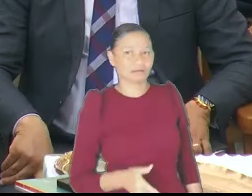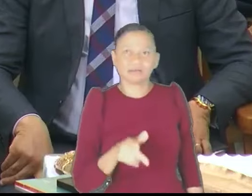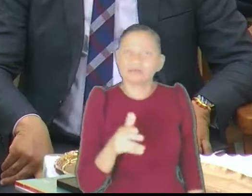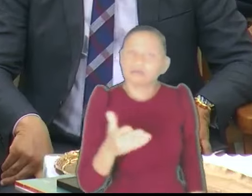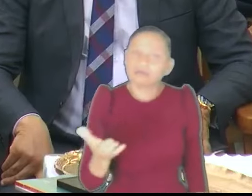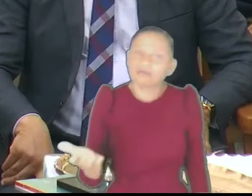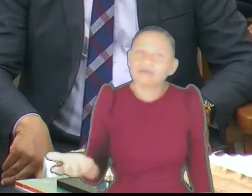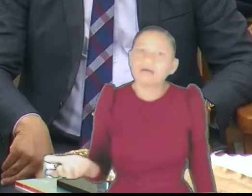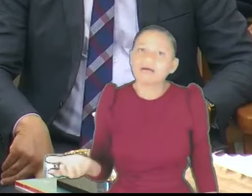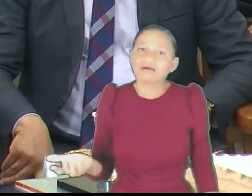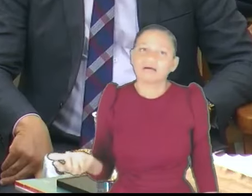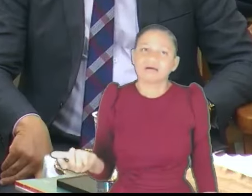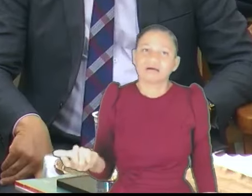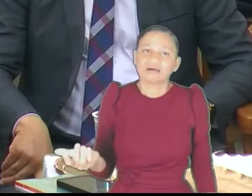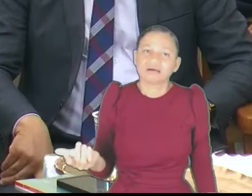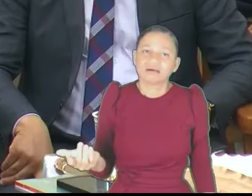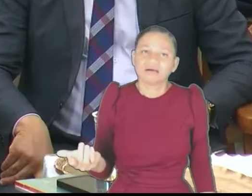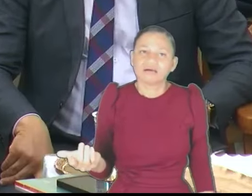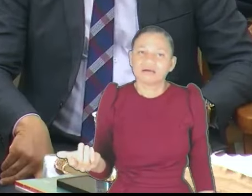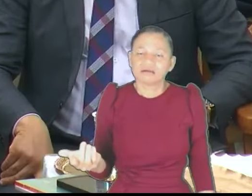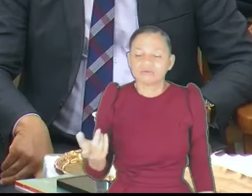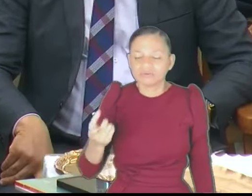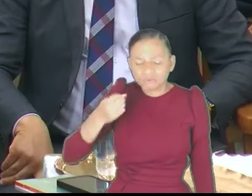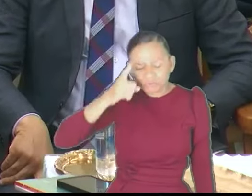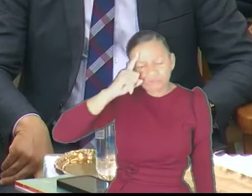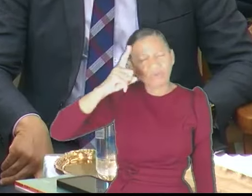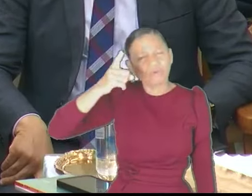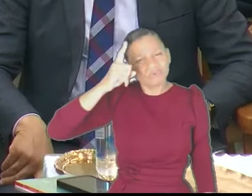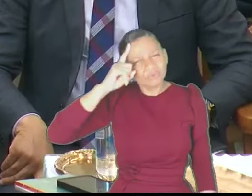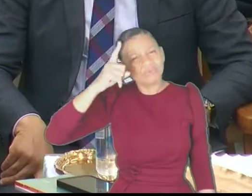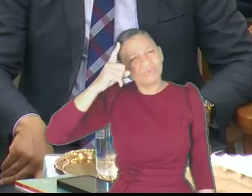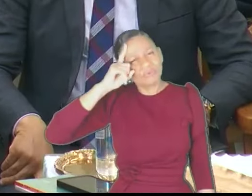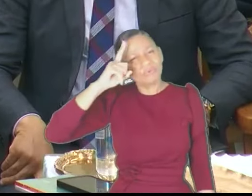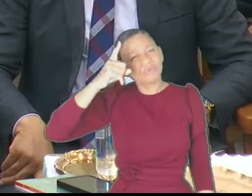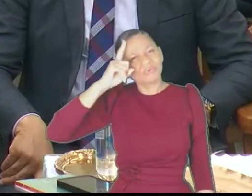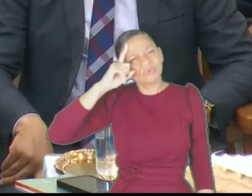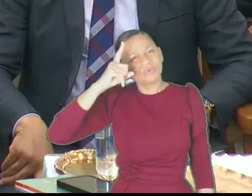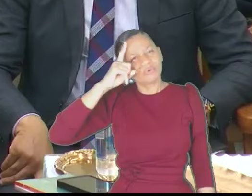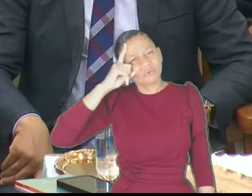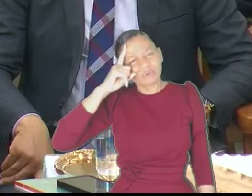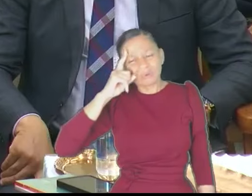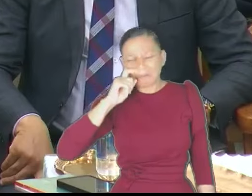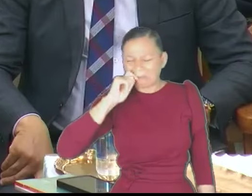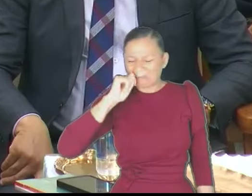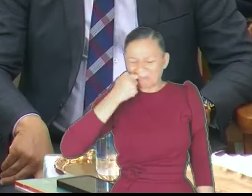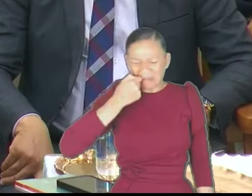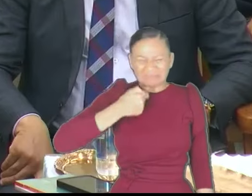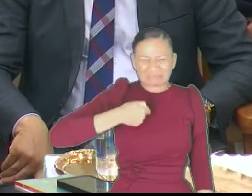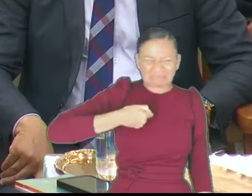irmão, um negócio que ele escolhia todo dia, pão vil,